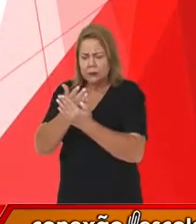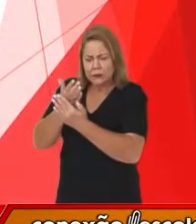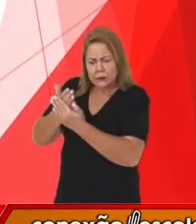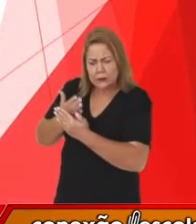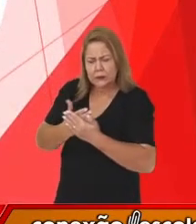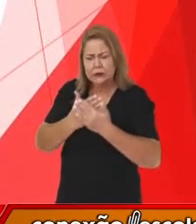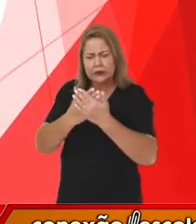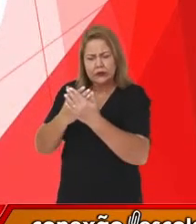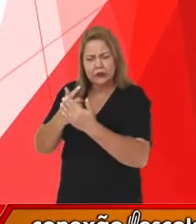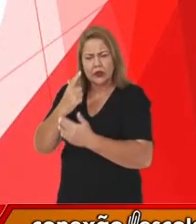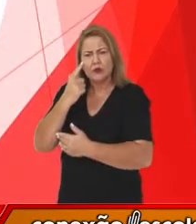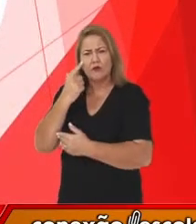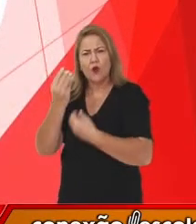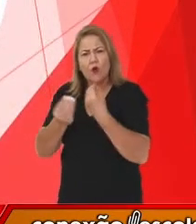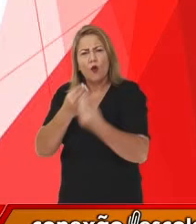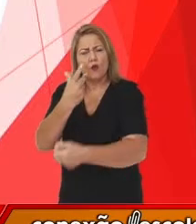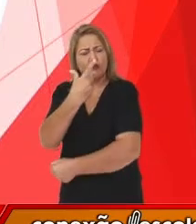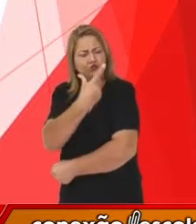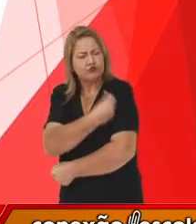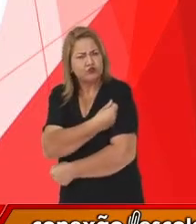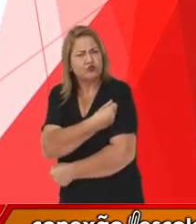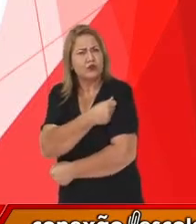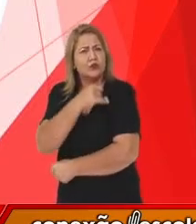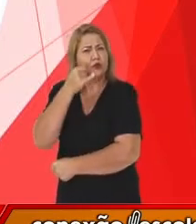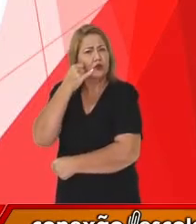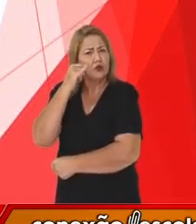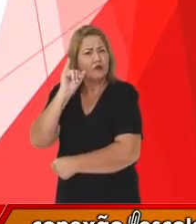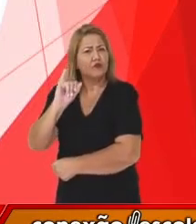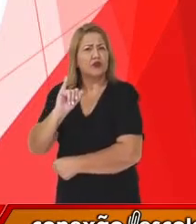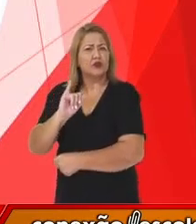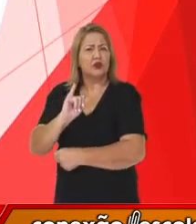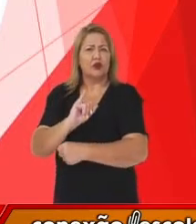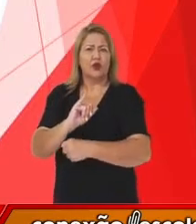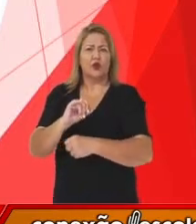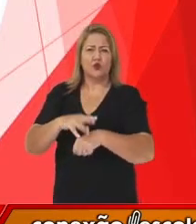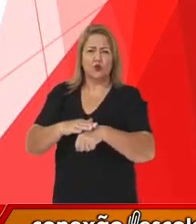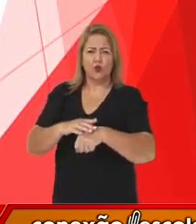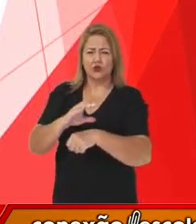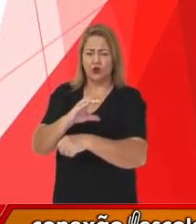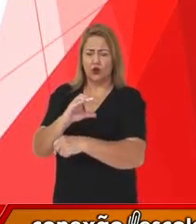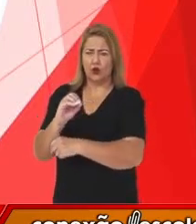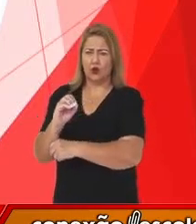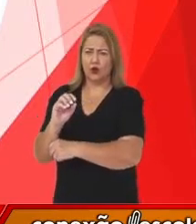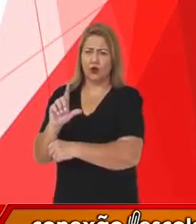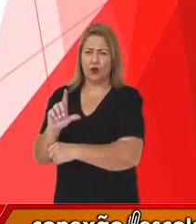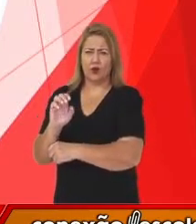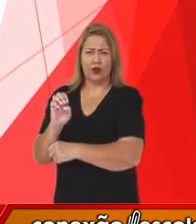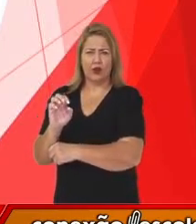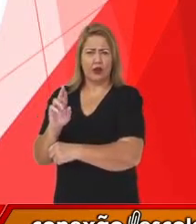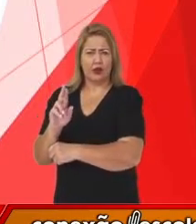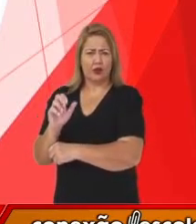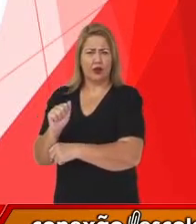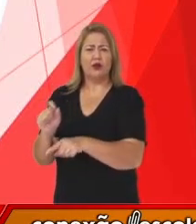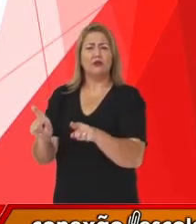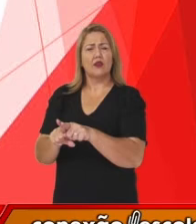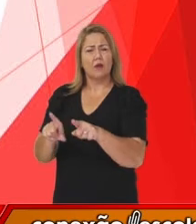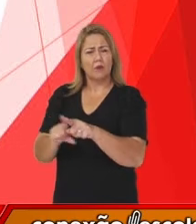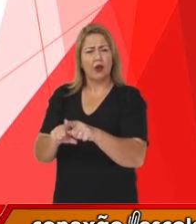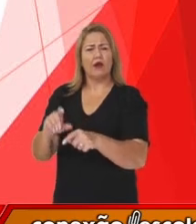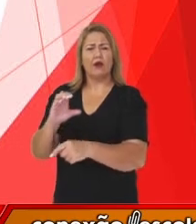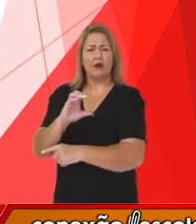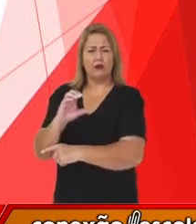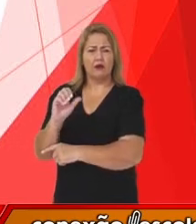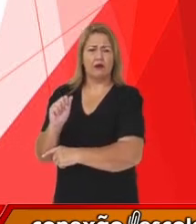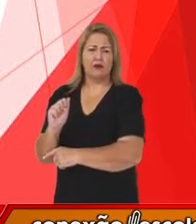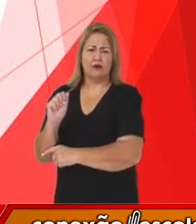ele desenvolveu vacinas para a prevenção da cólera aviária e de uma doença chamada carbúnculo, mais conhecida